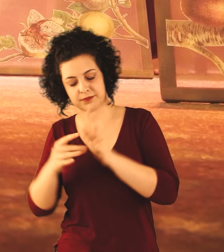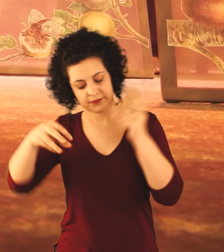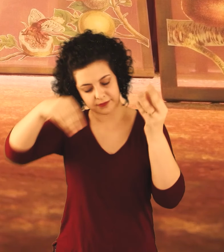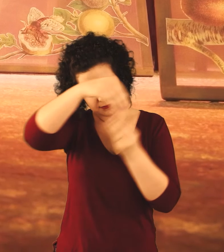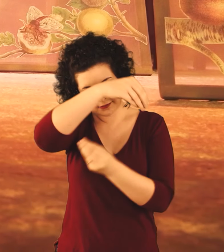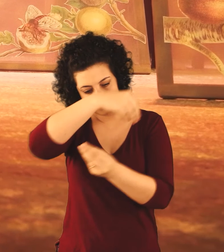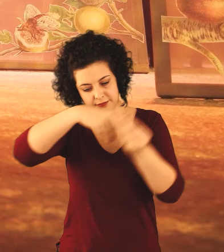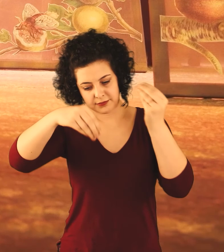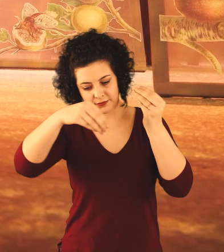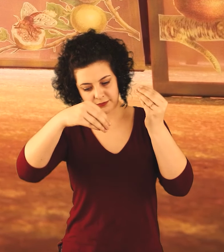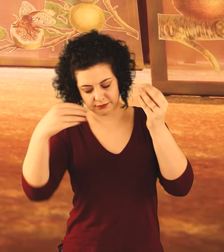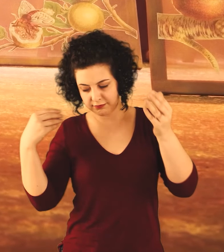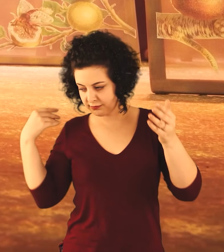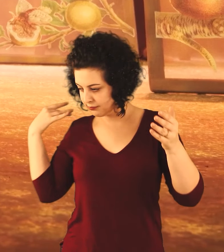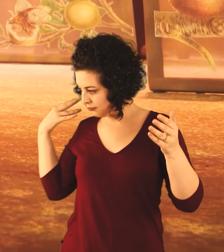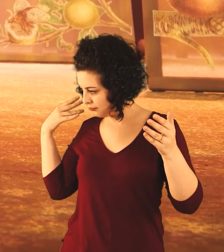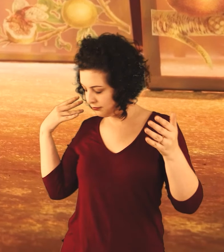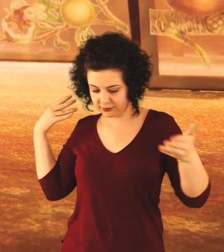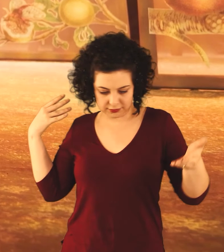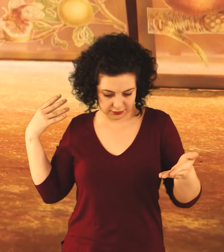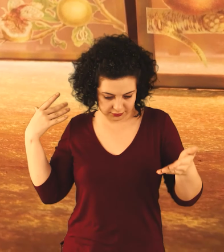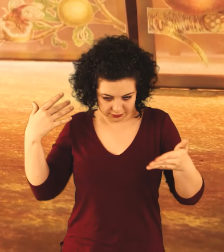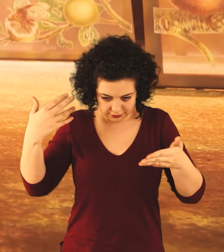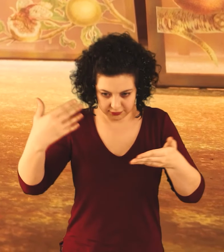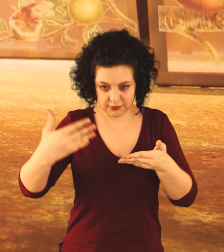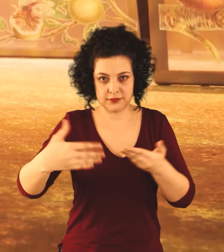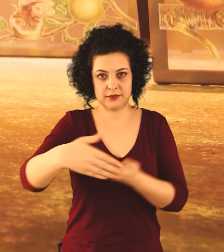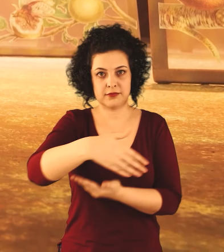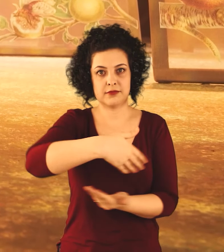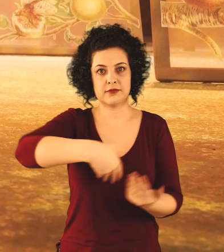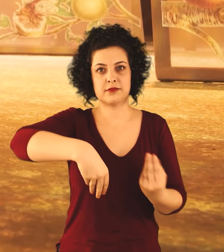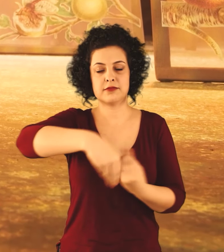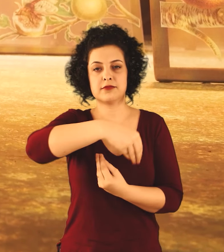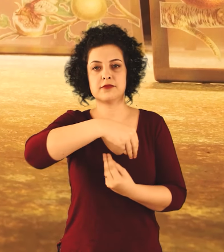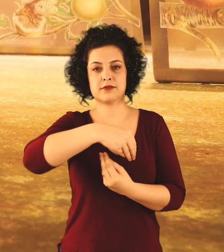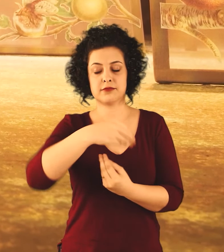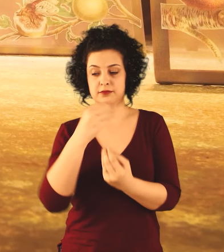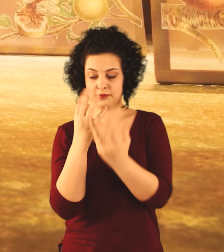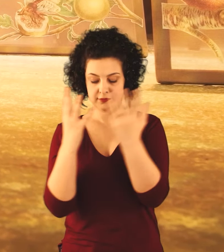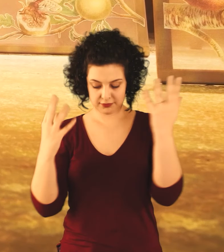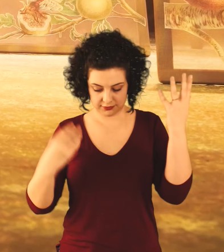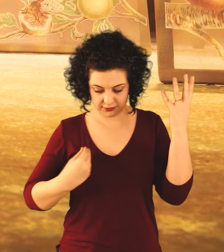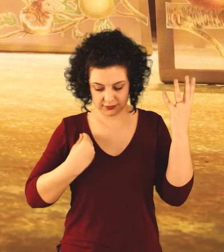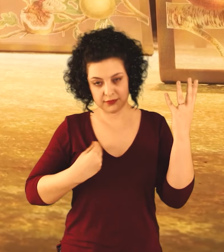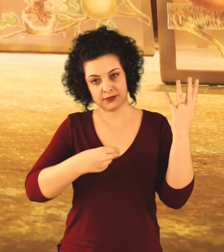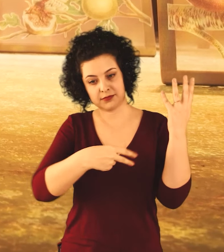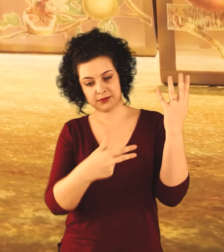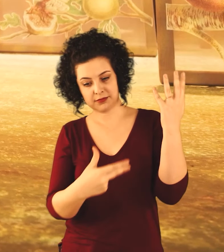Ela mistura passado e presente. Ela está aqui na floresta.